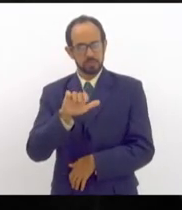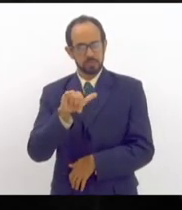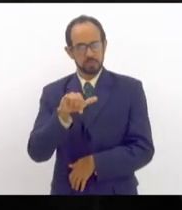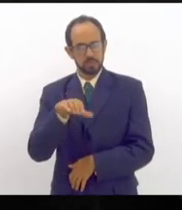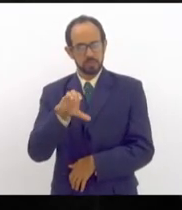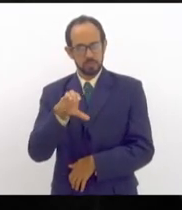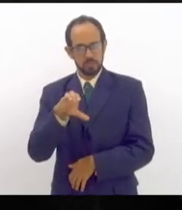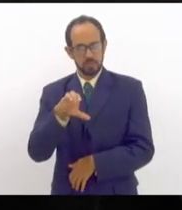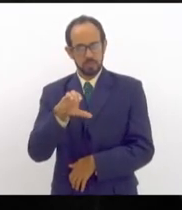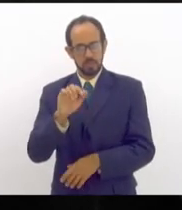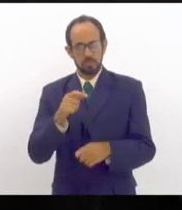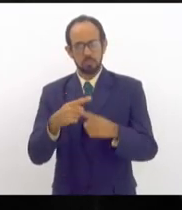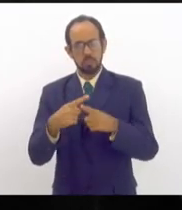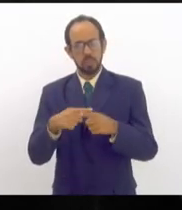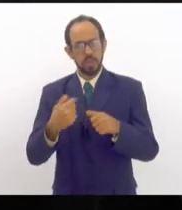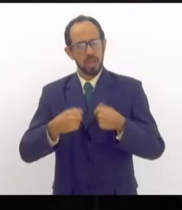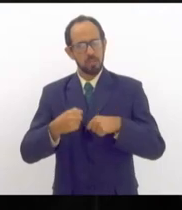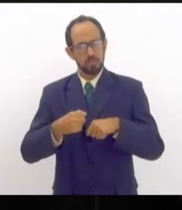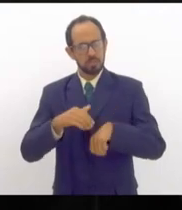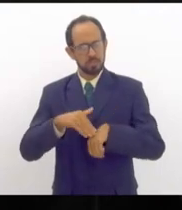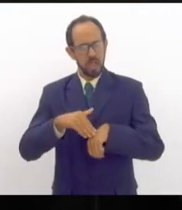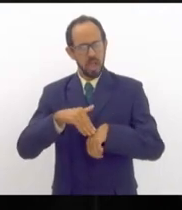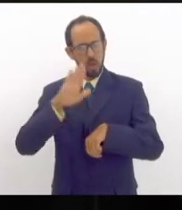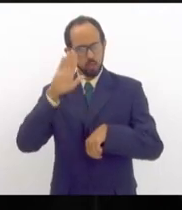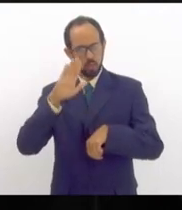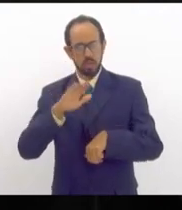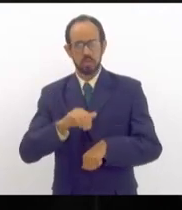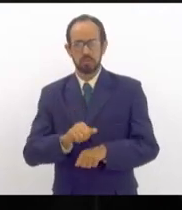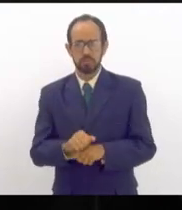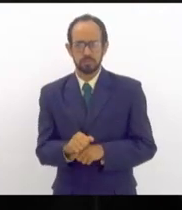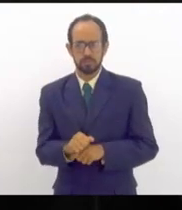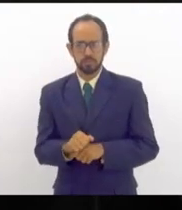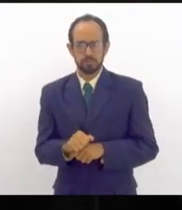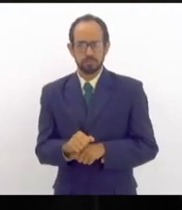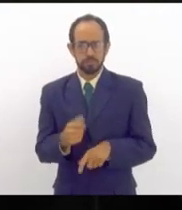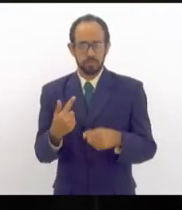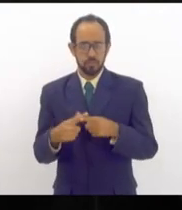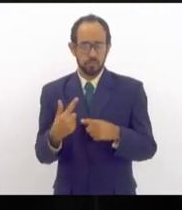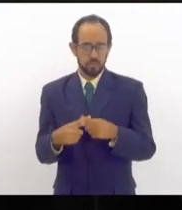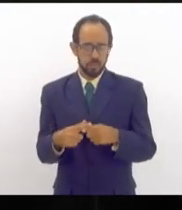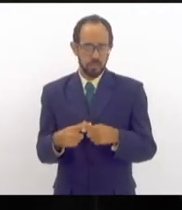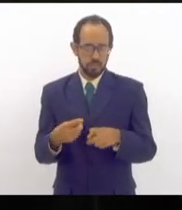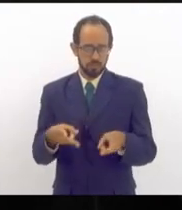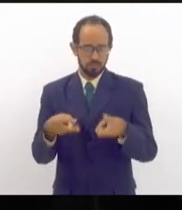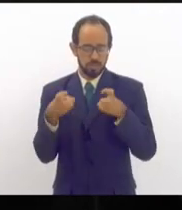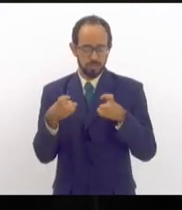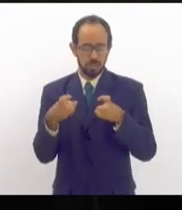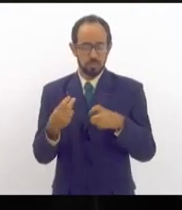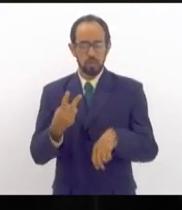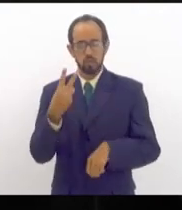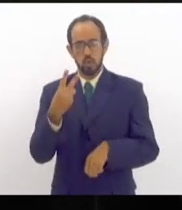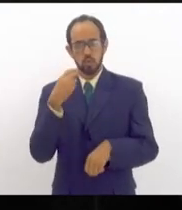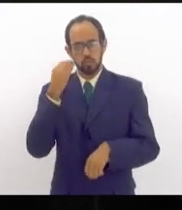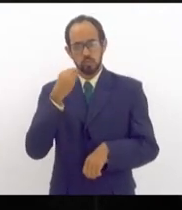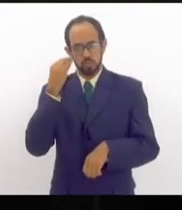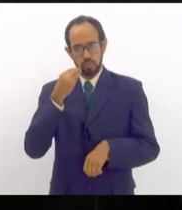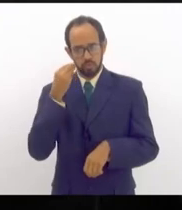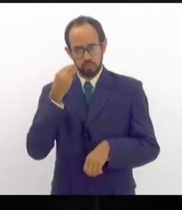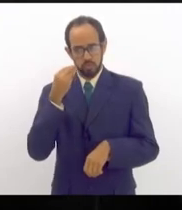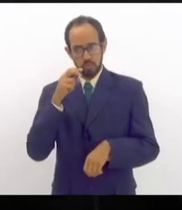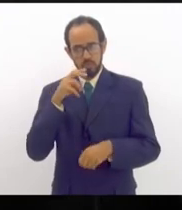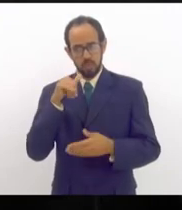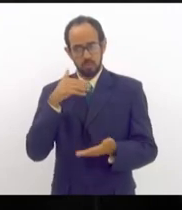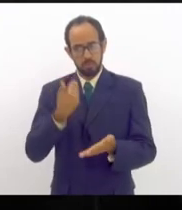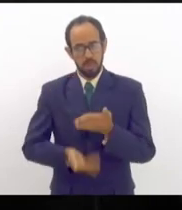taxa SELIC tem que ser alta se vislumbra sempre dois grandes motivos vai perder